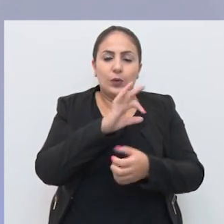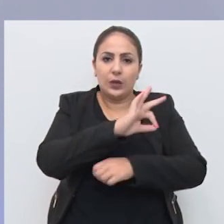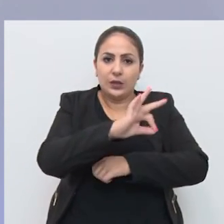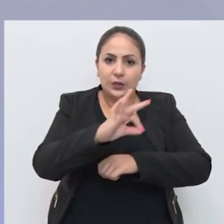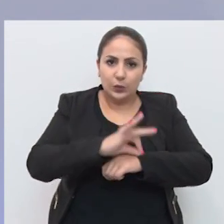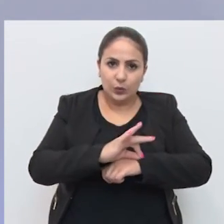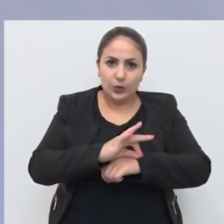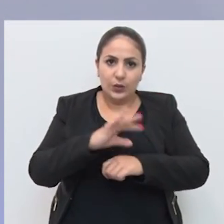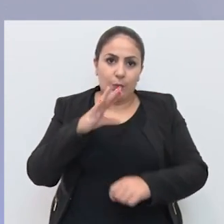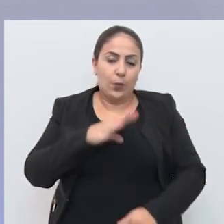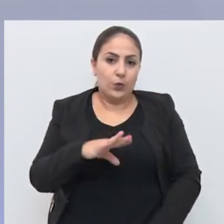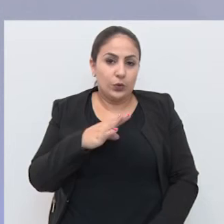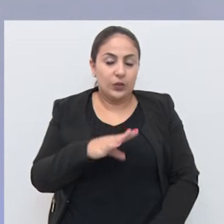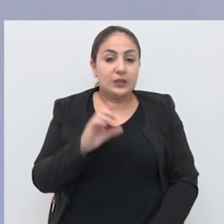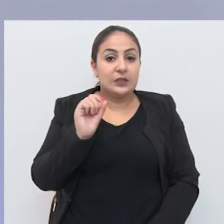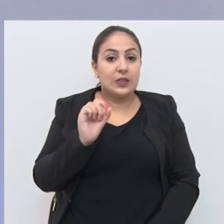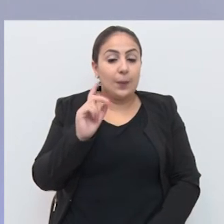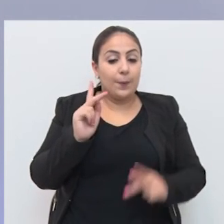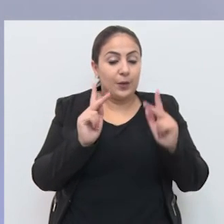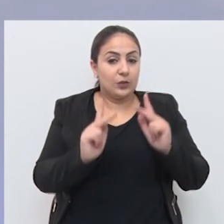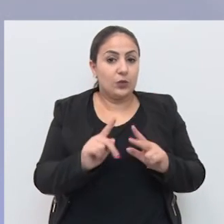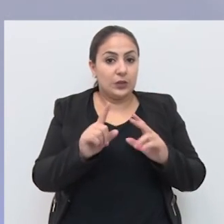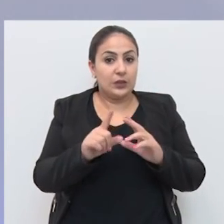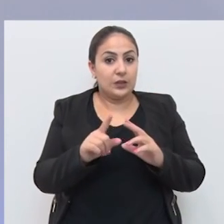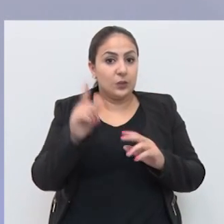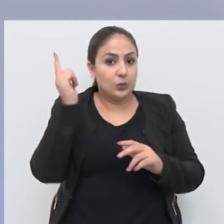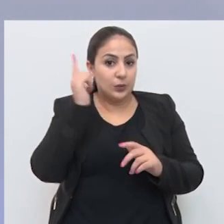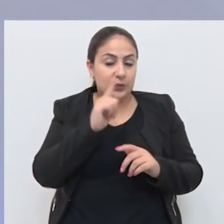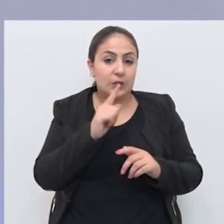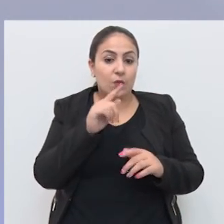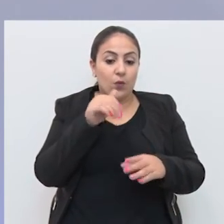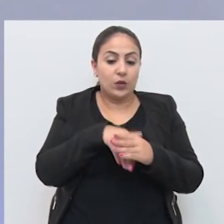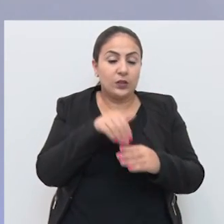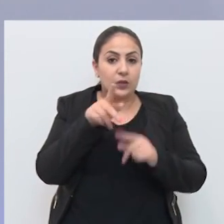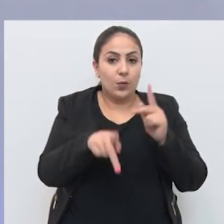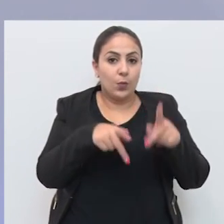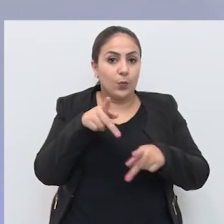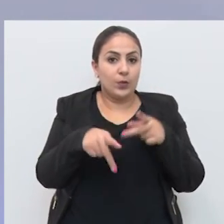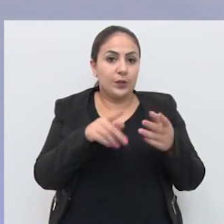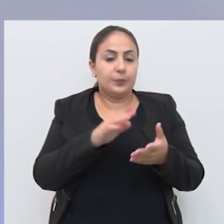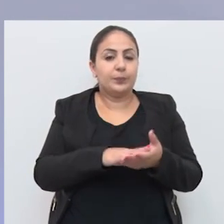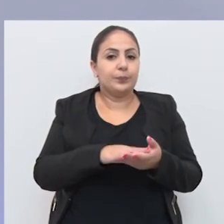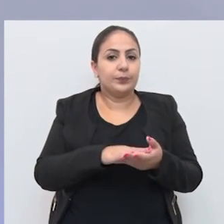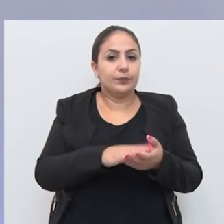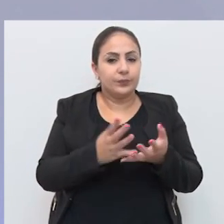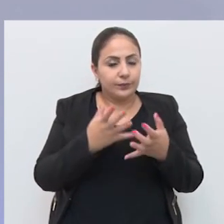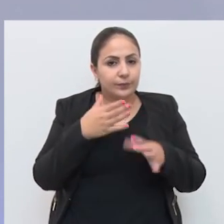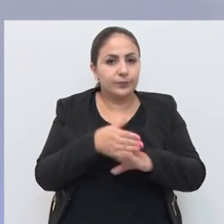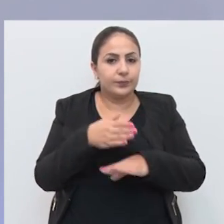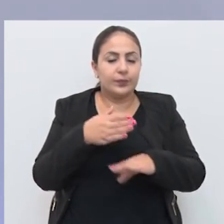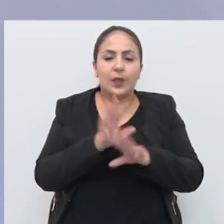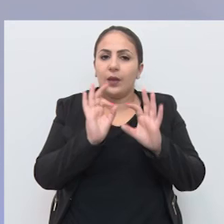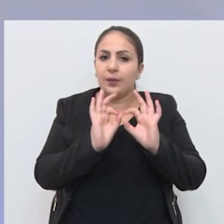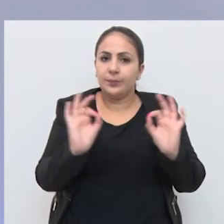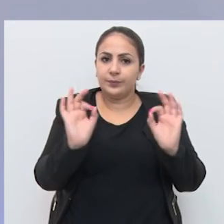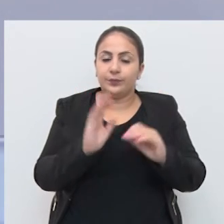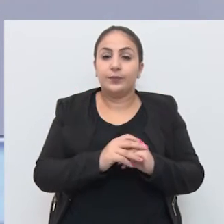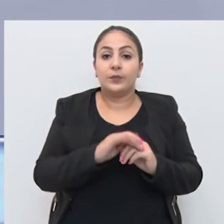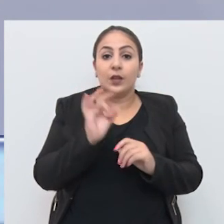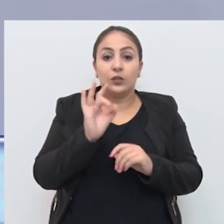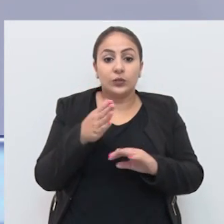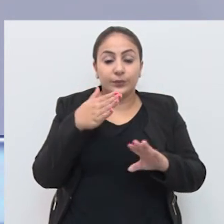em português, em que os vencedores são escolhidos por votação popular. E para participar é